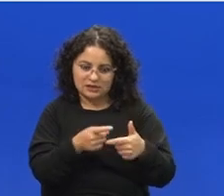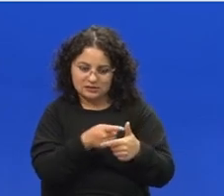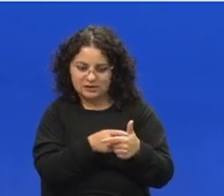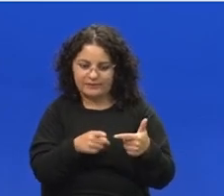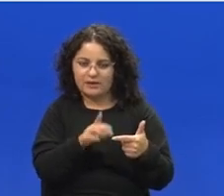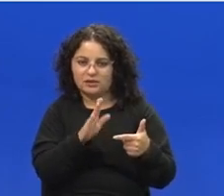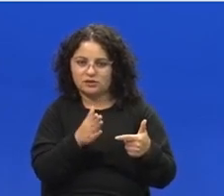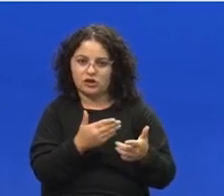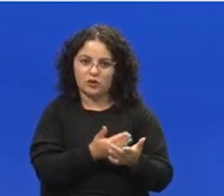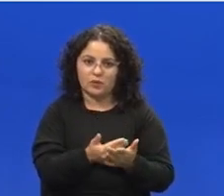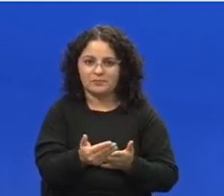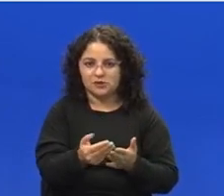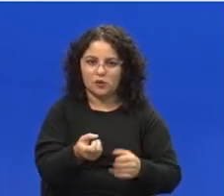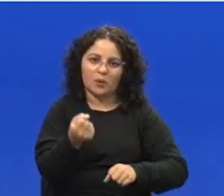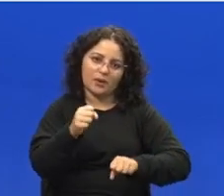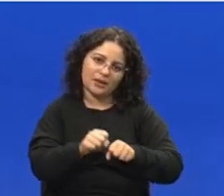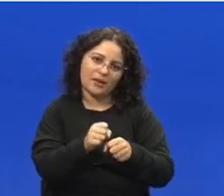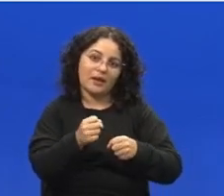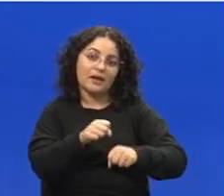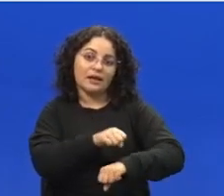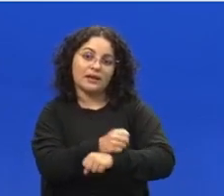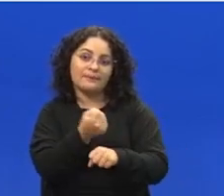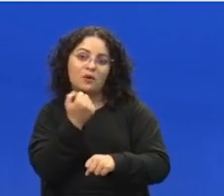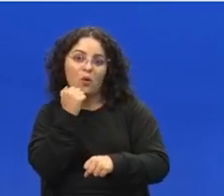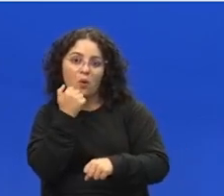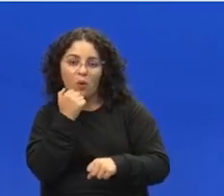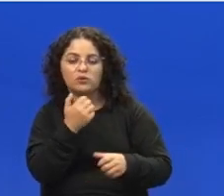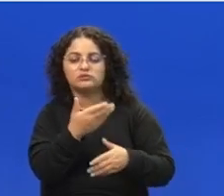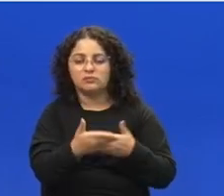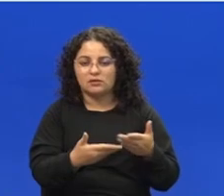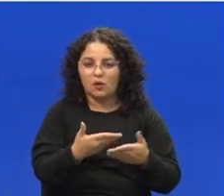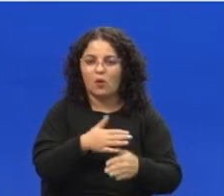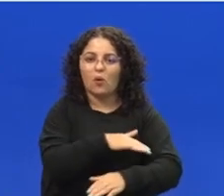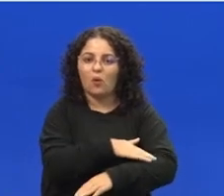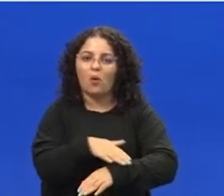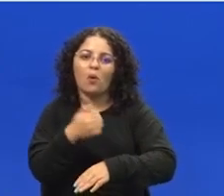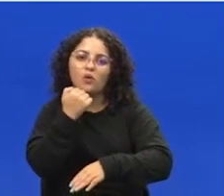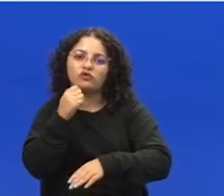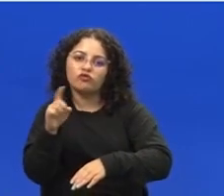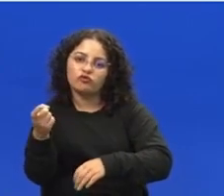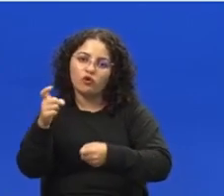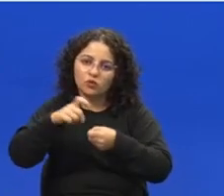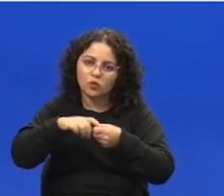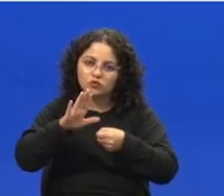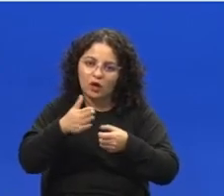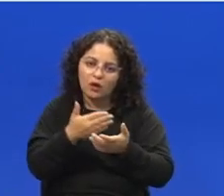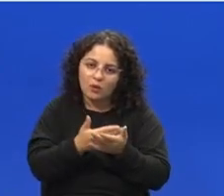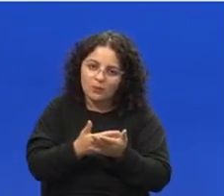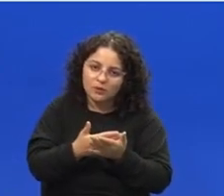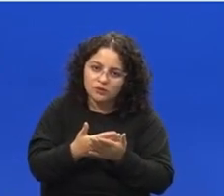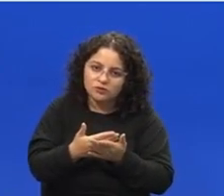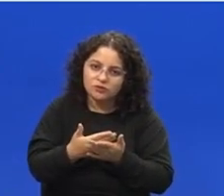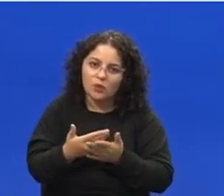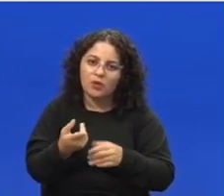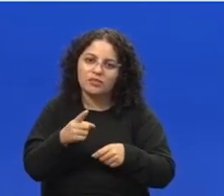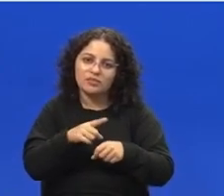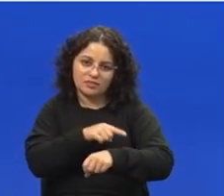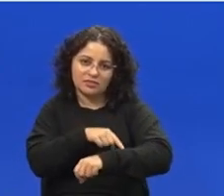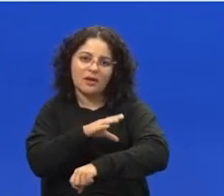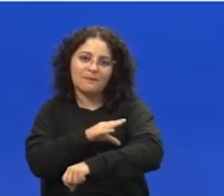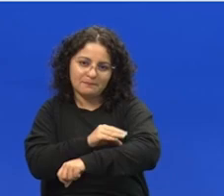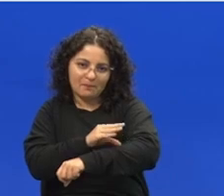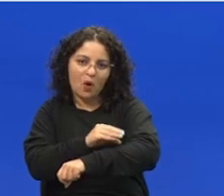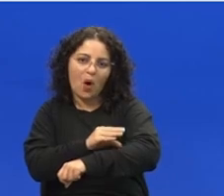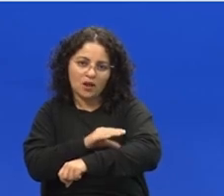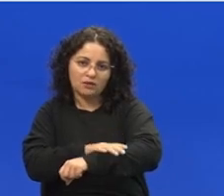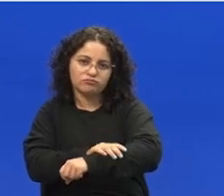no nosso processo de fratura, de reabilitação, de consolidação, quando eu começar a ter esse calo mole sendo